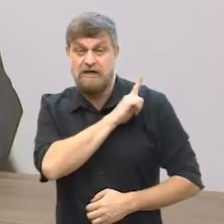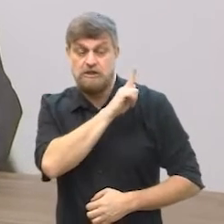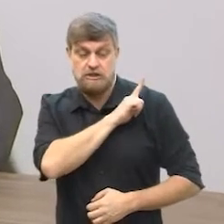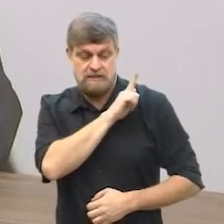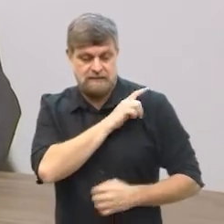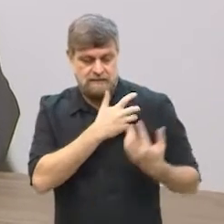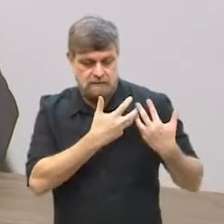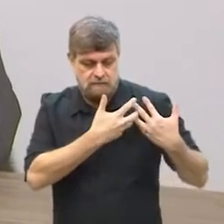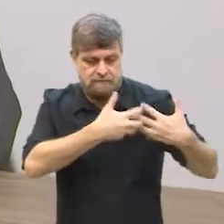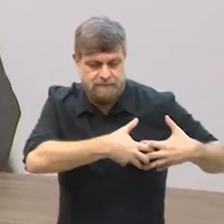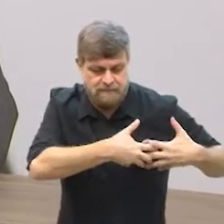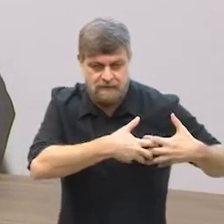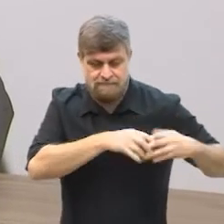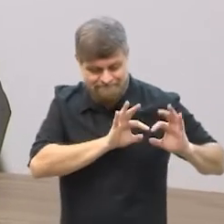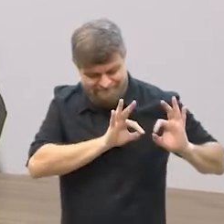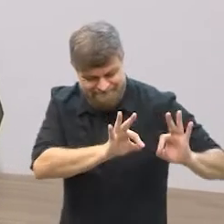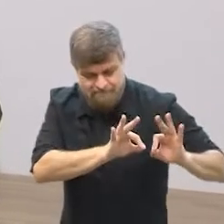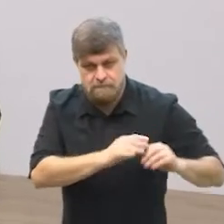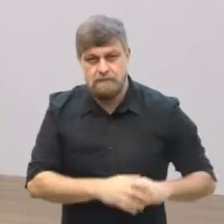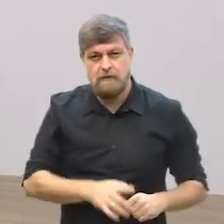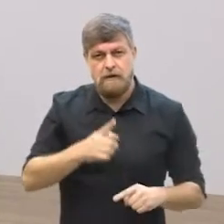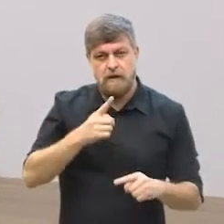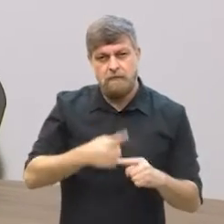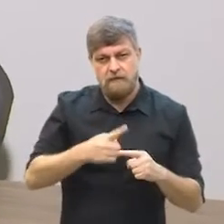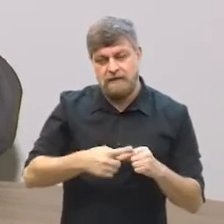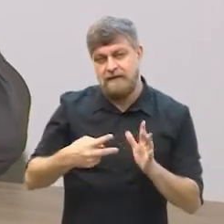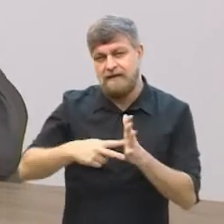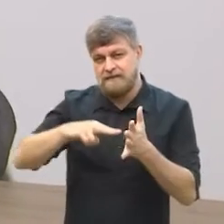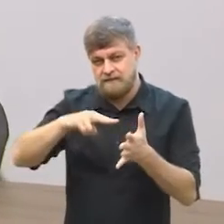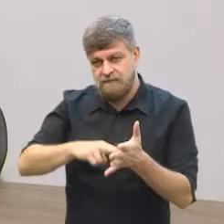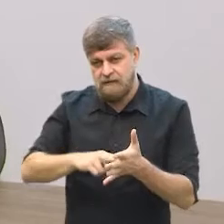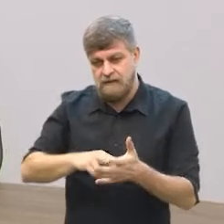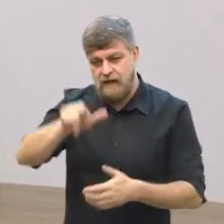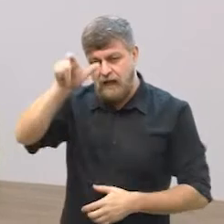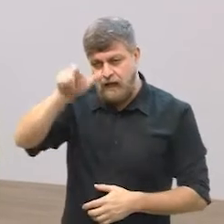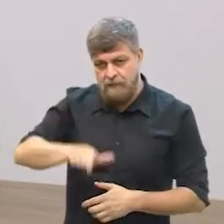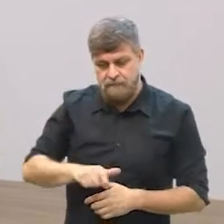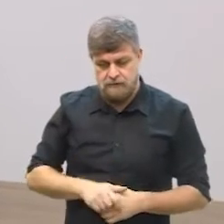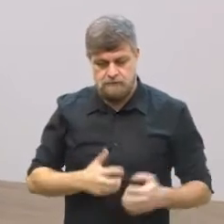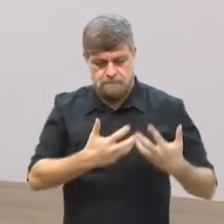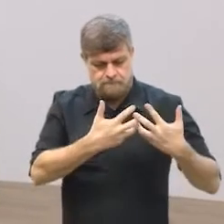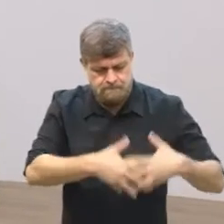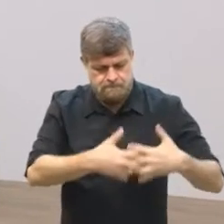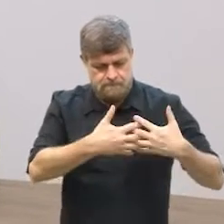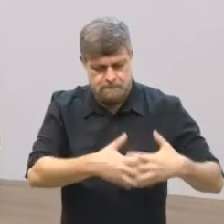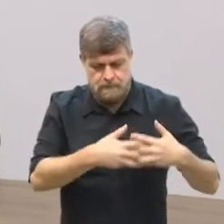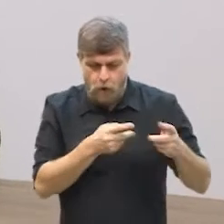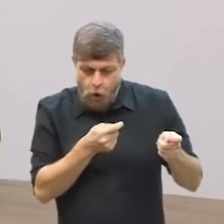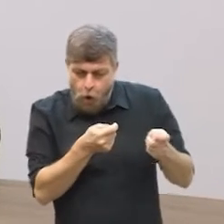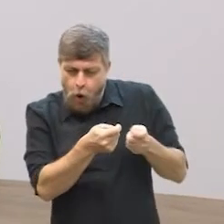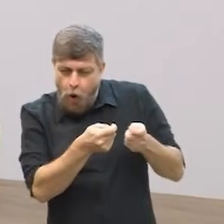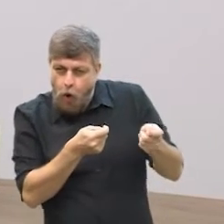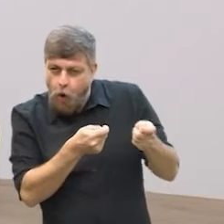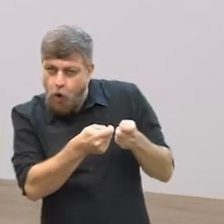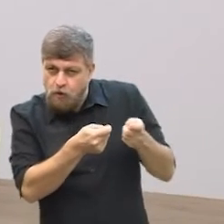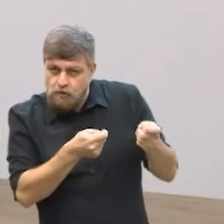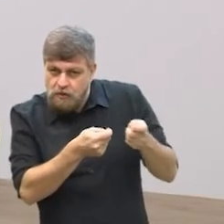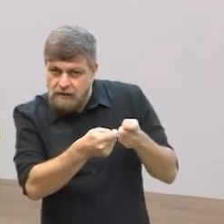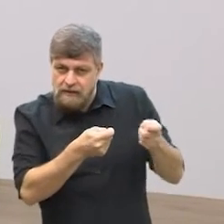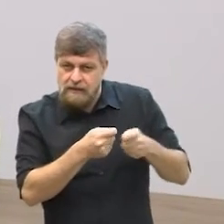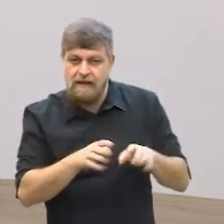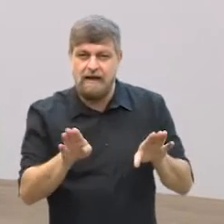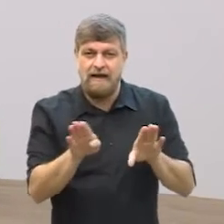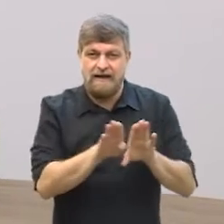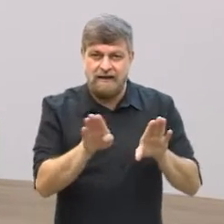gestão eficaz. Porque ele equivale a você fazer a execução, monitorar os